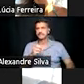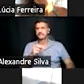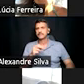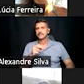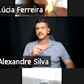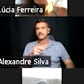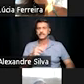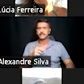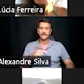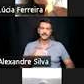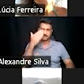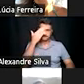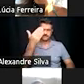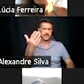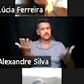Obrigado. De nada.